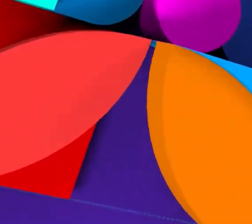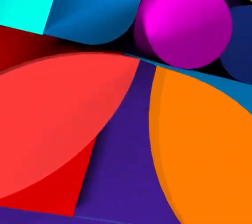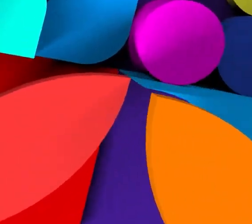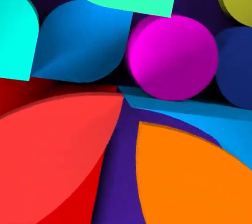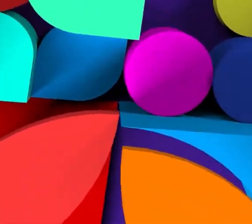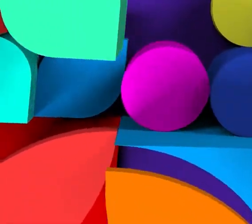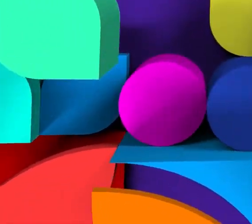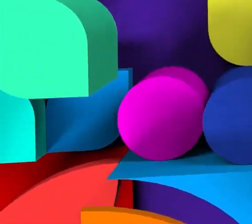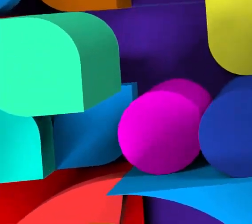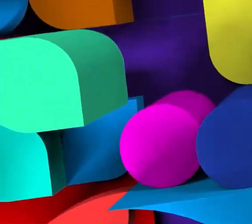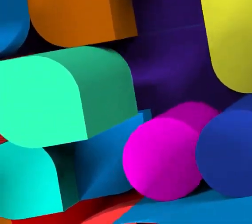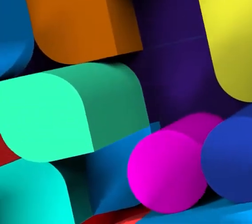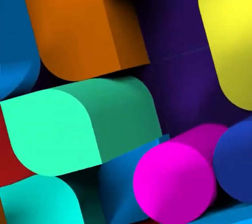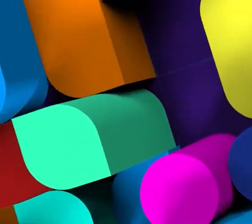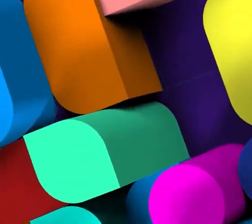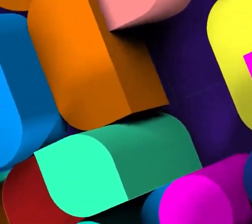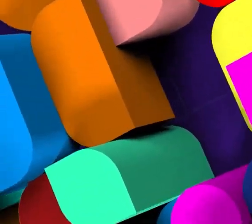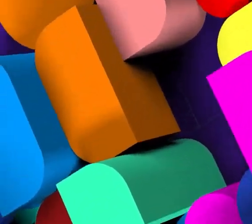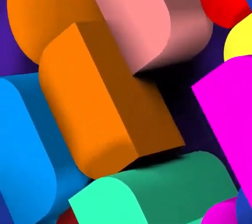E aí